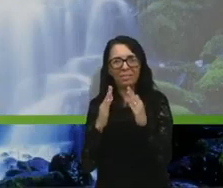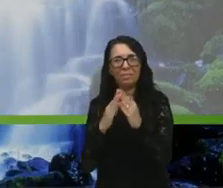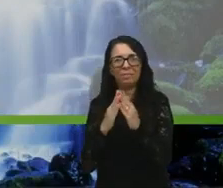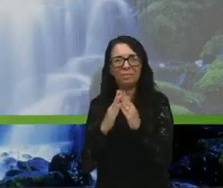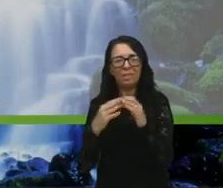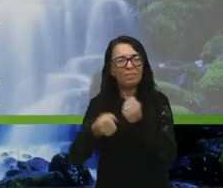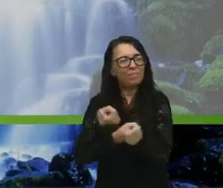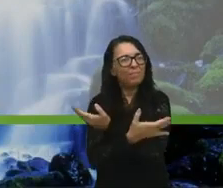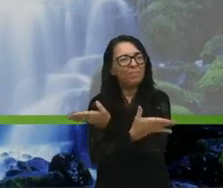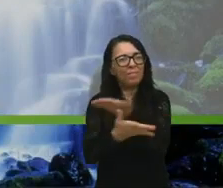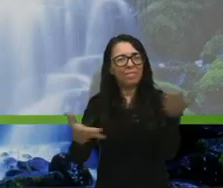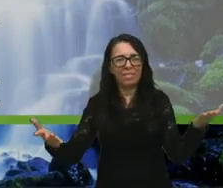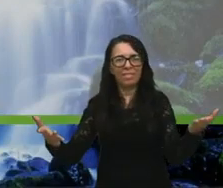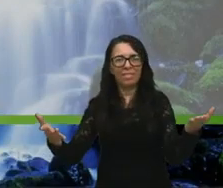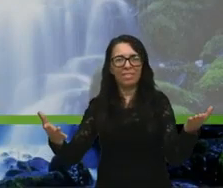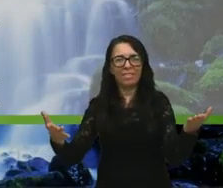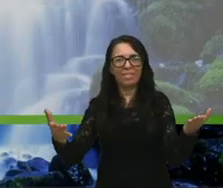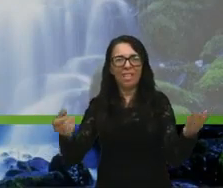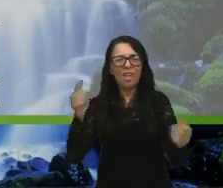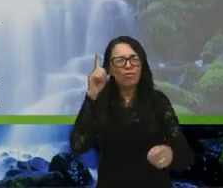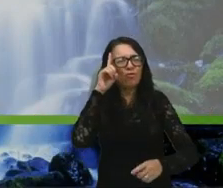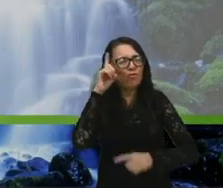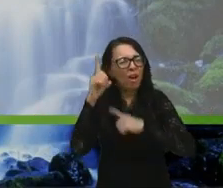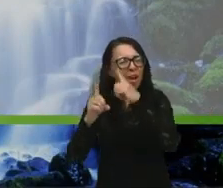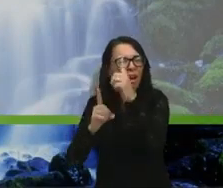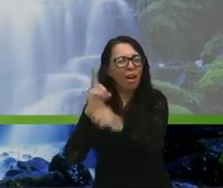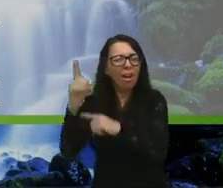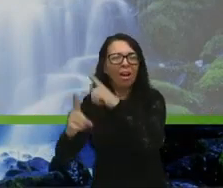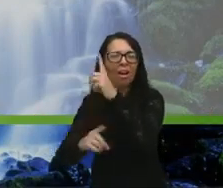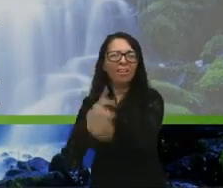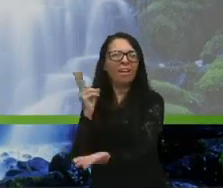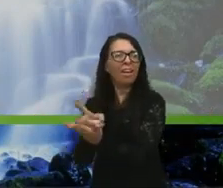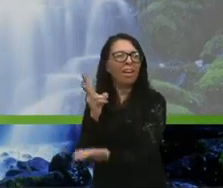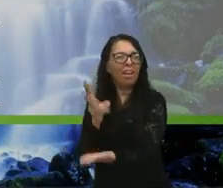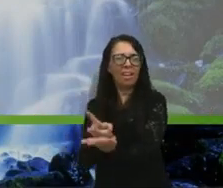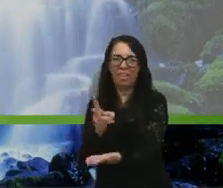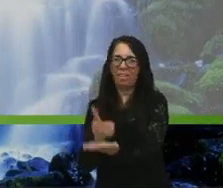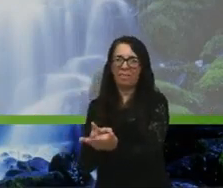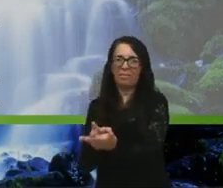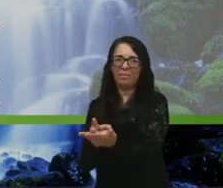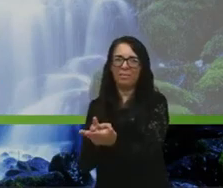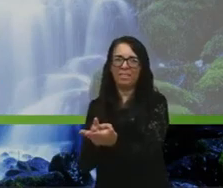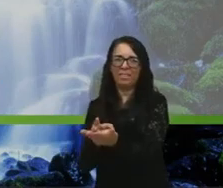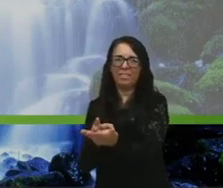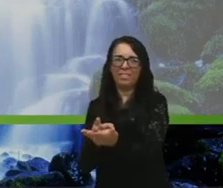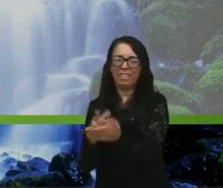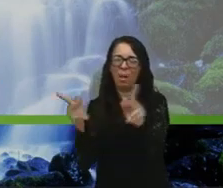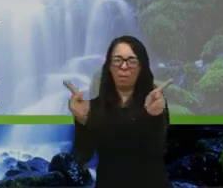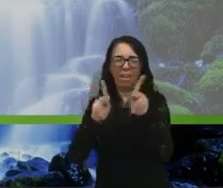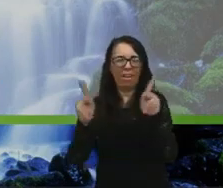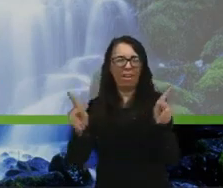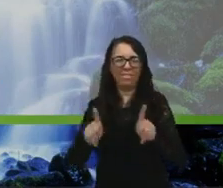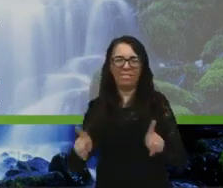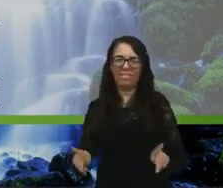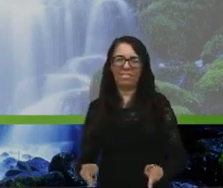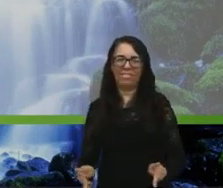todos os dias, hoje e sempre. Fique em paz, boa semana em nome de Jesus.